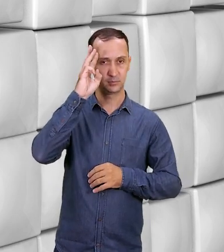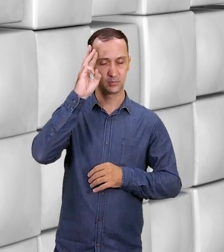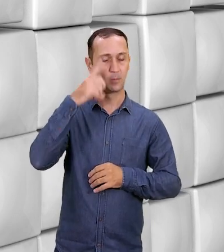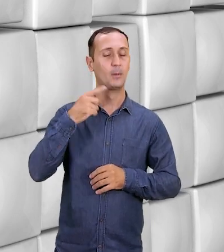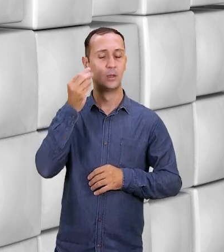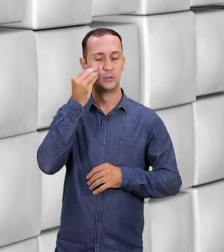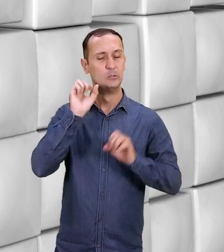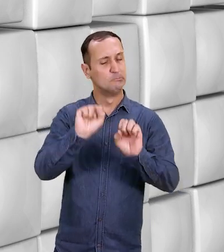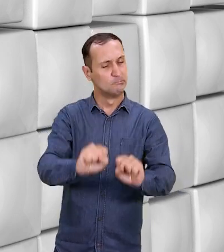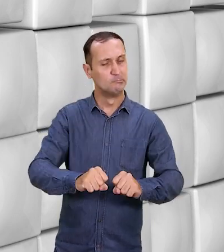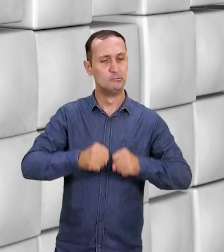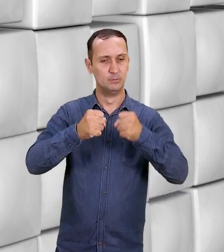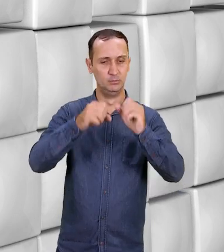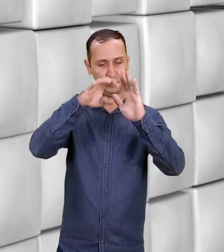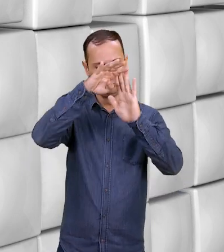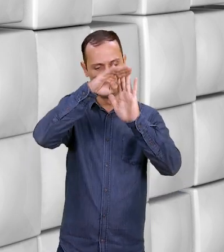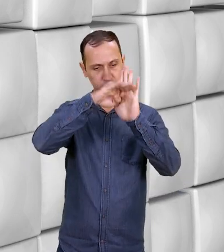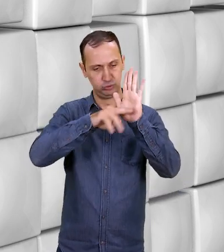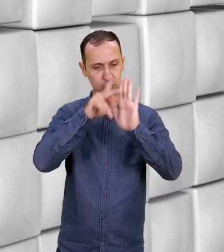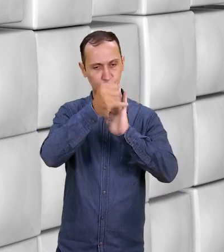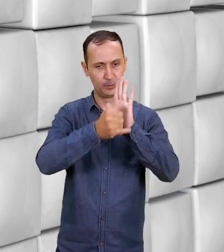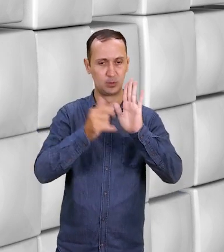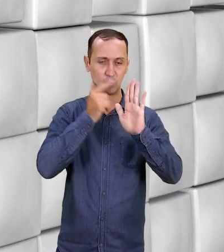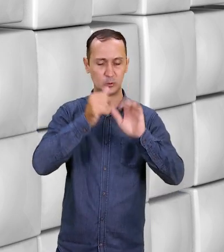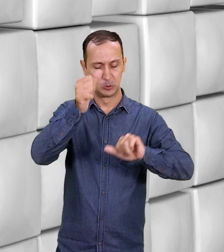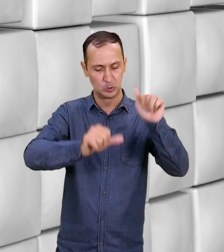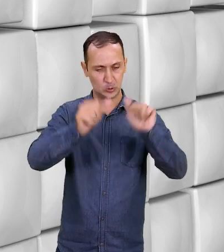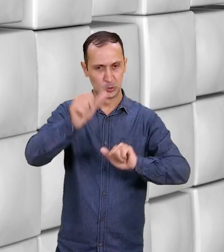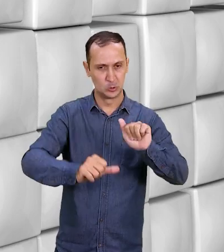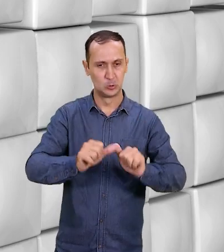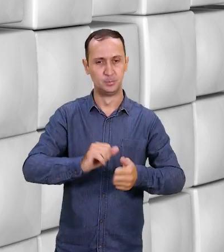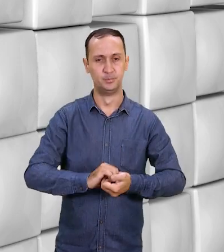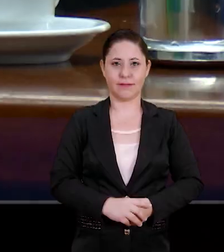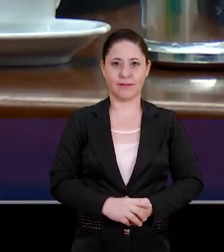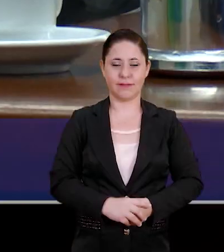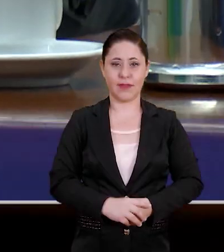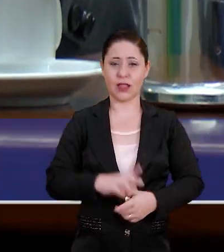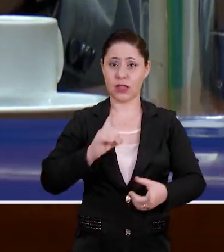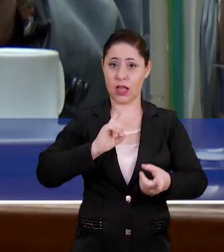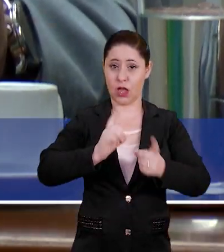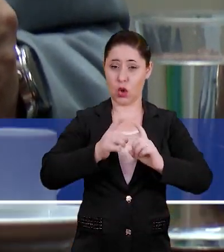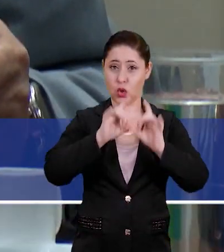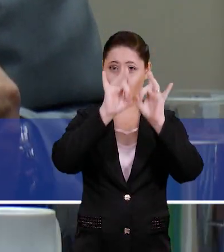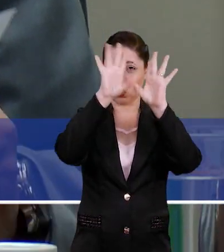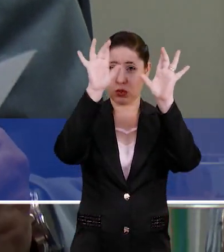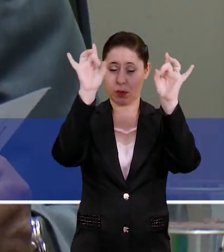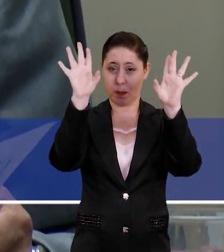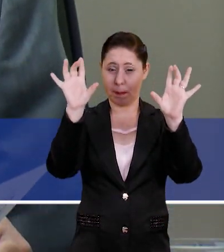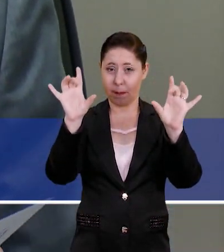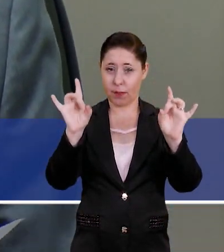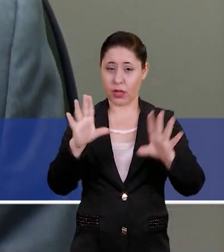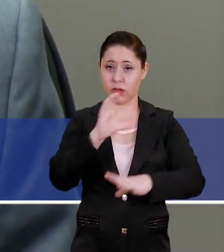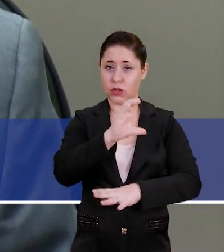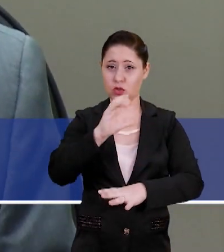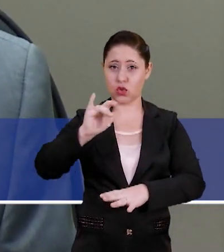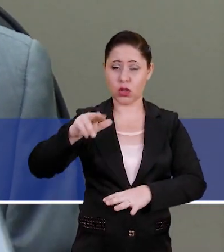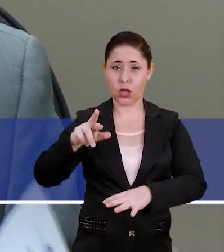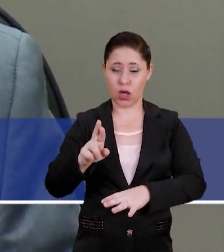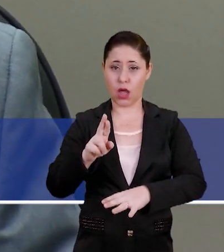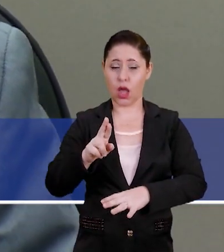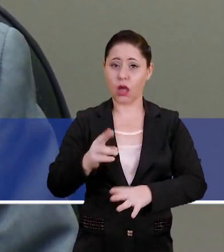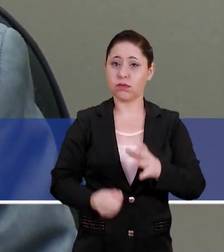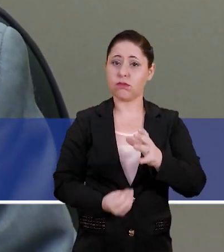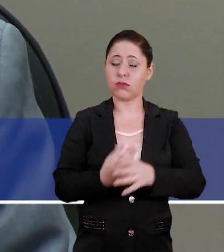terça-feira num esforço de limpar a pauta de projetos. Na reunião extraordinária da